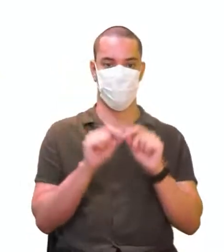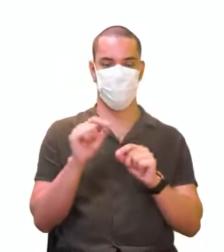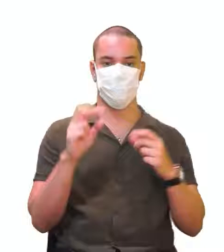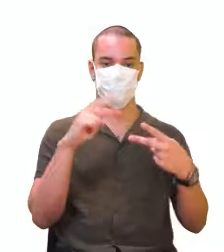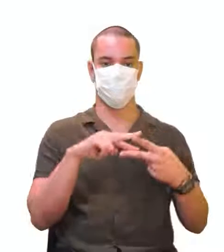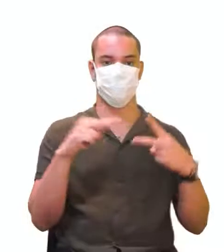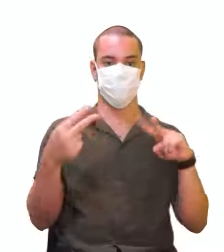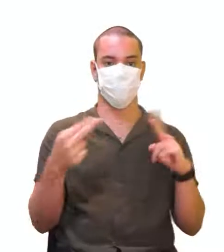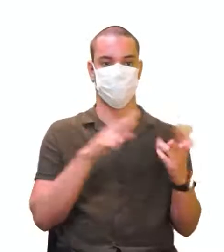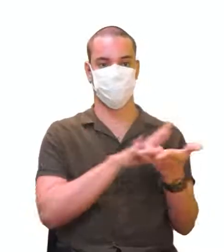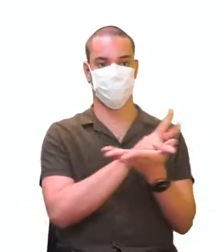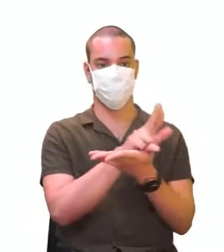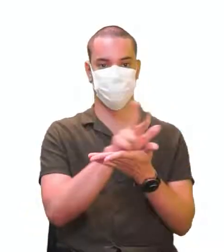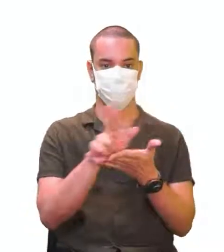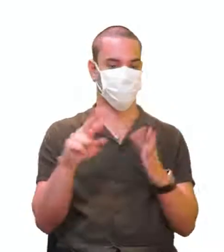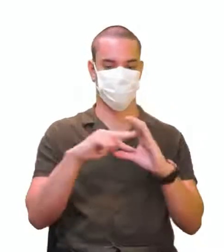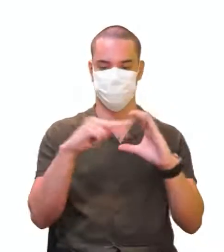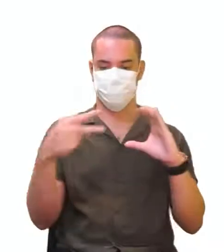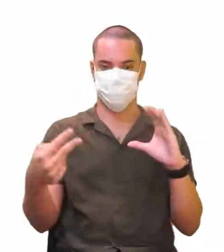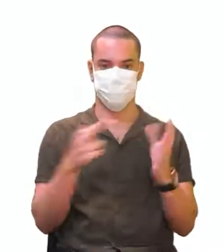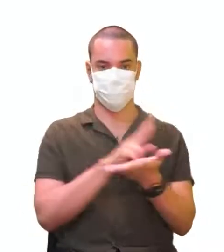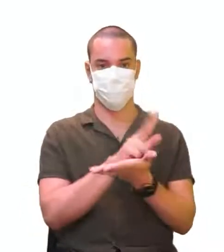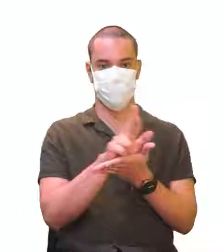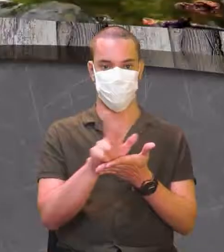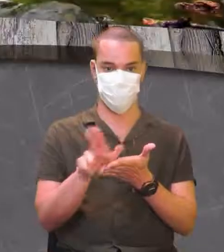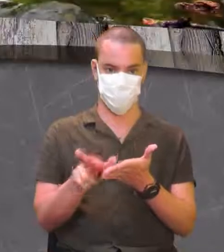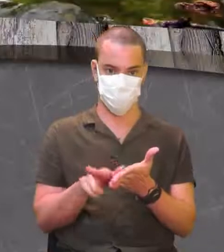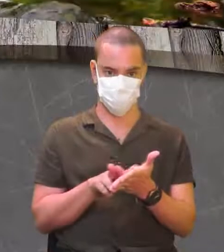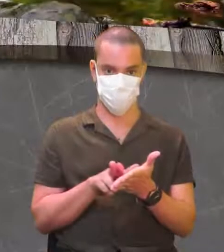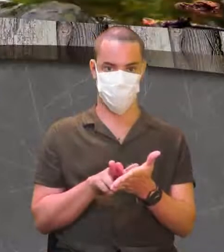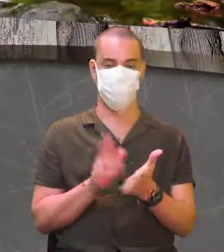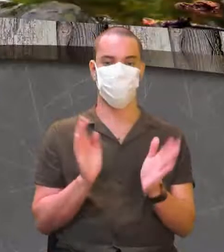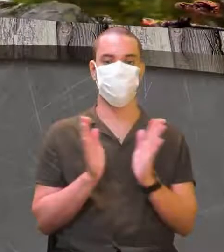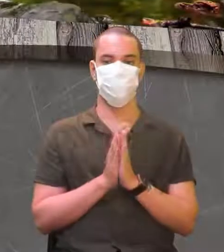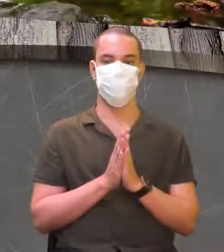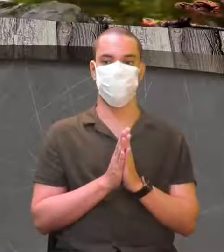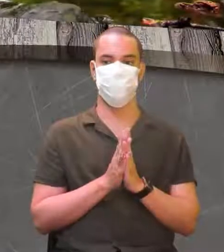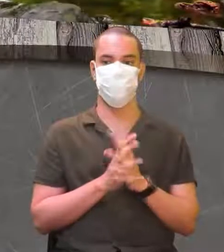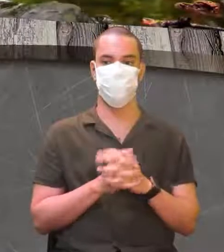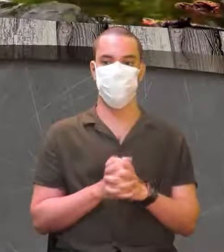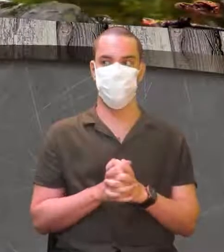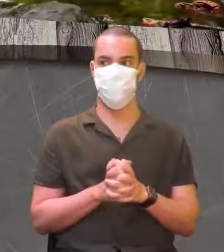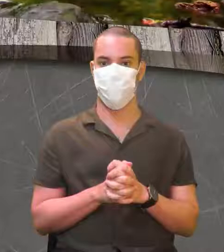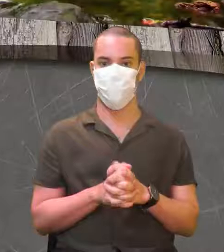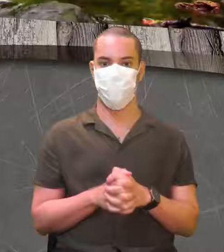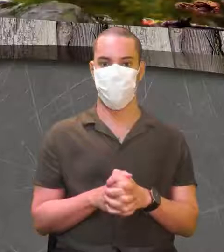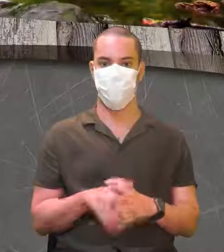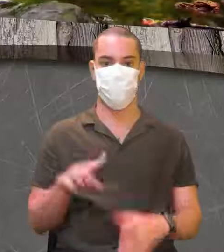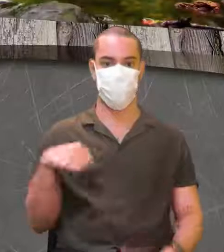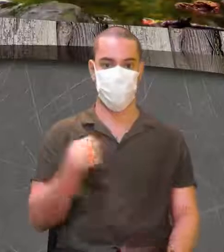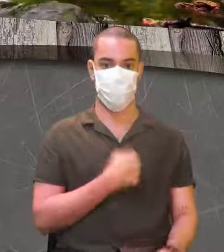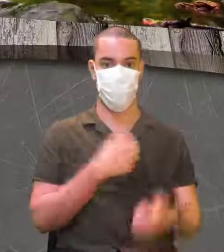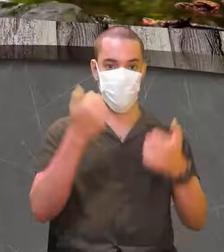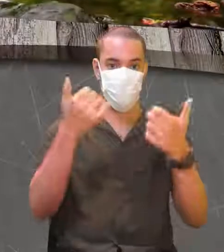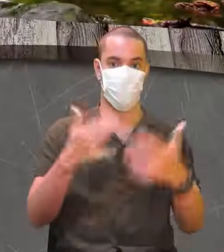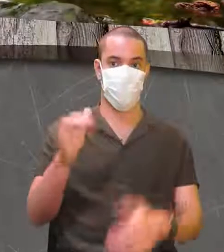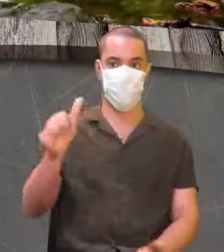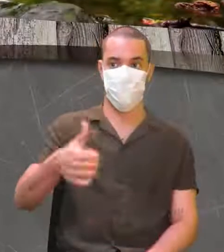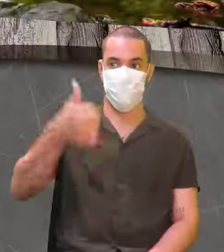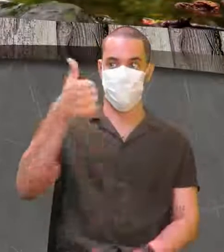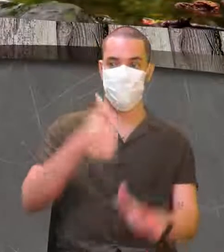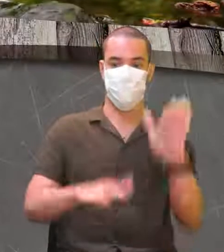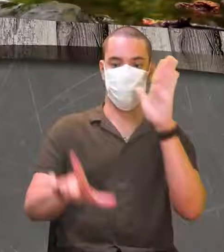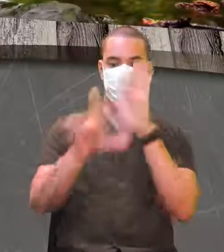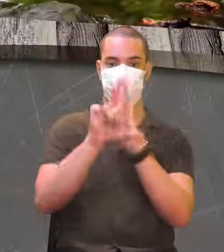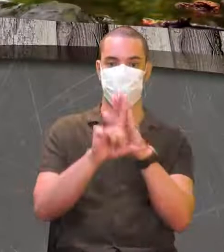Alelos múltiplos. Agora, foca aqui pra mim. Galera, a gente falou sobre a primeira lei de Mendel